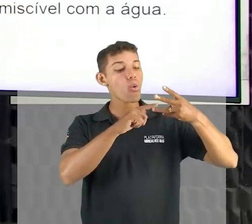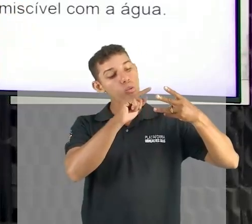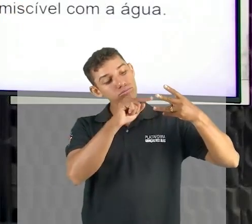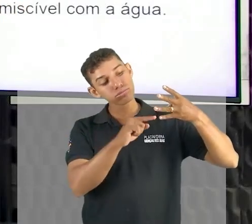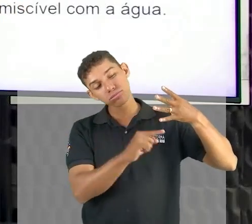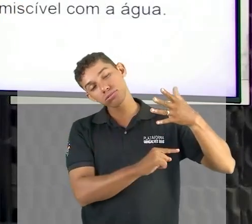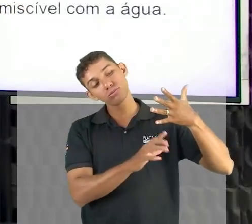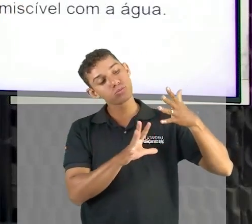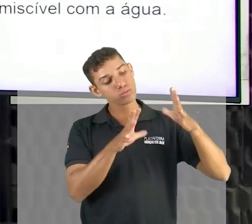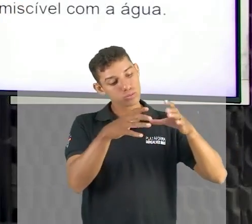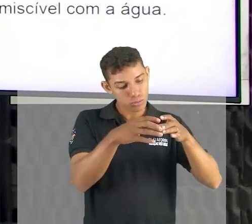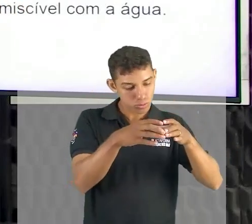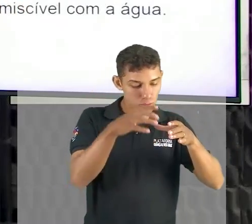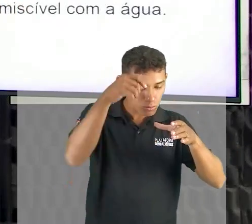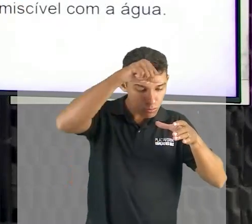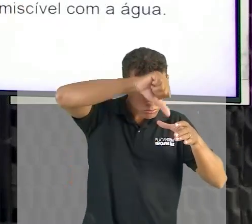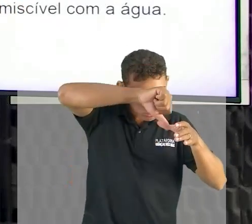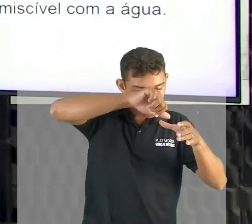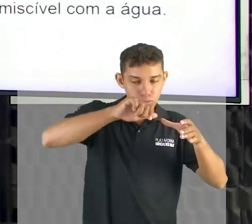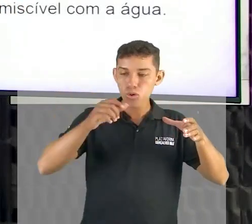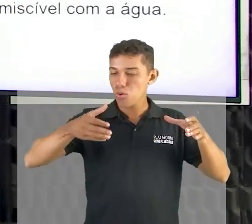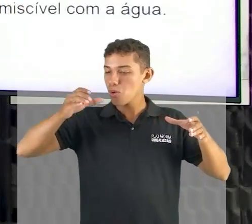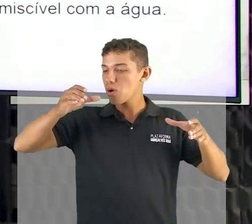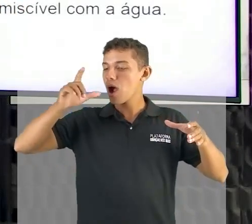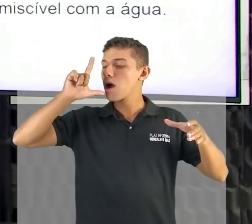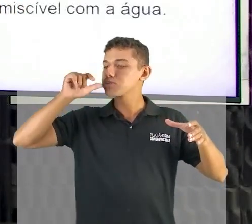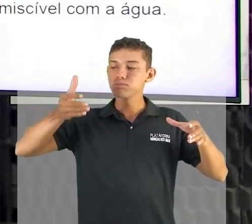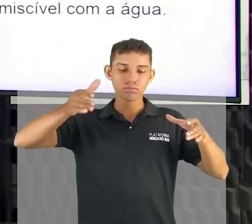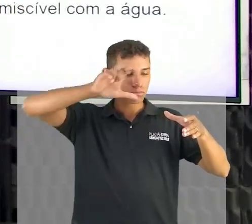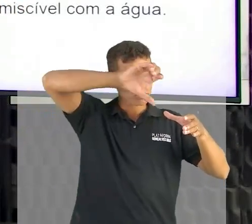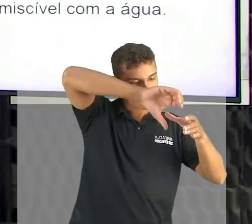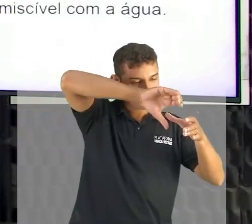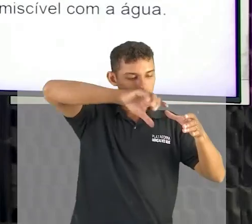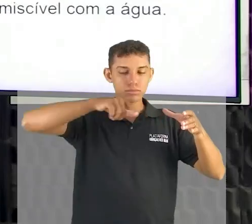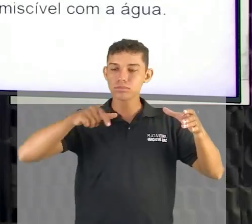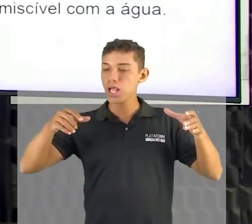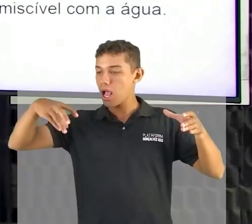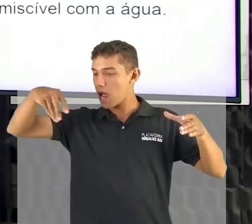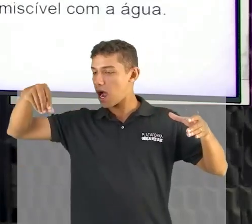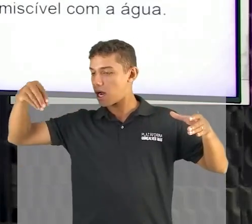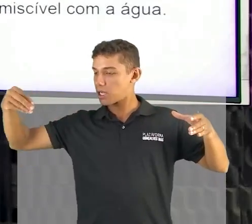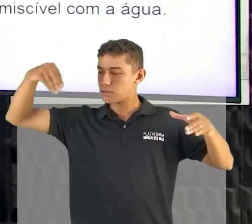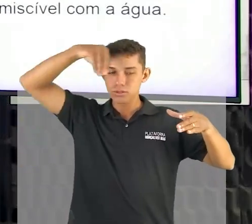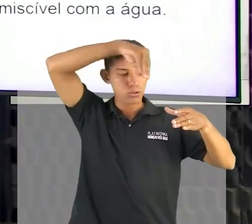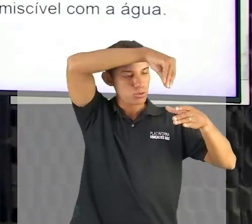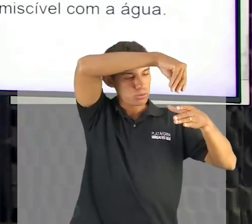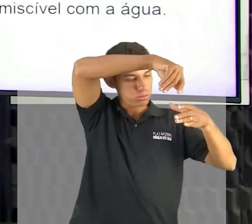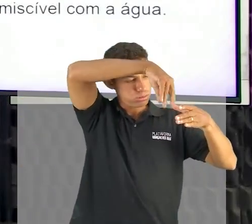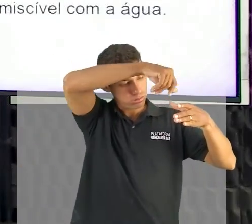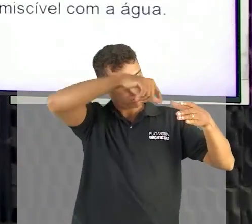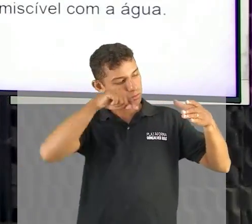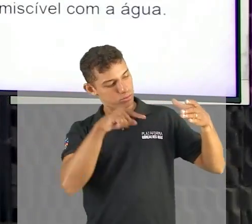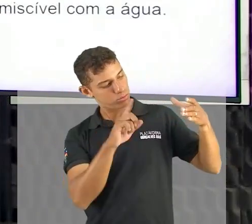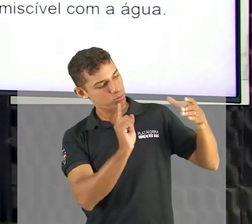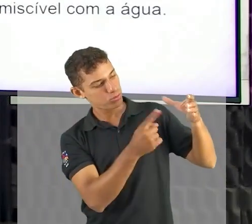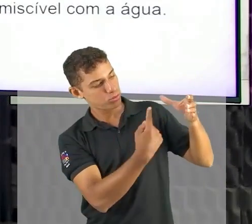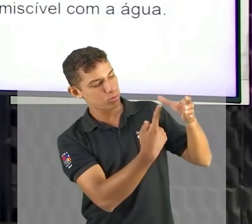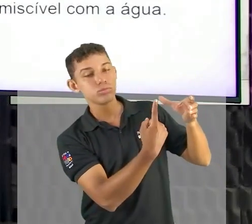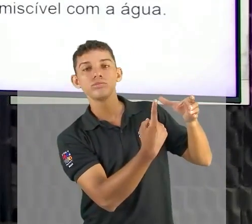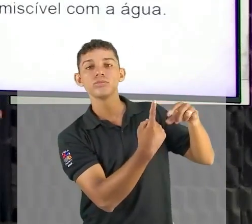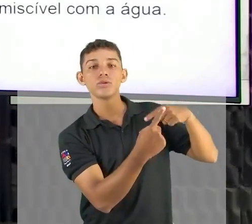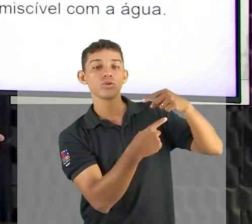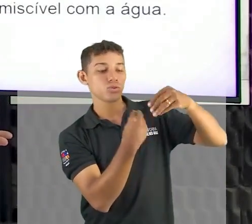mesmo espaço. Então, se eu peguei um copo e eu coloquei água e joguei areia, eu misturei. Tanto que eu classifico esse sistema como